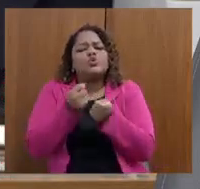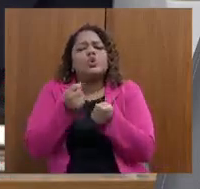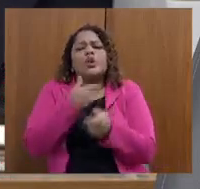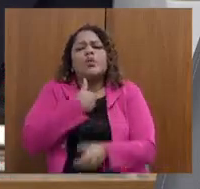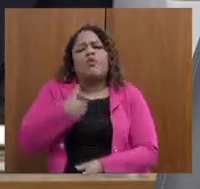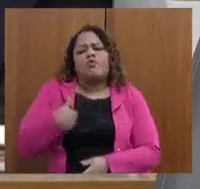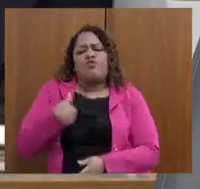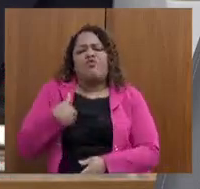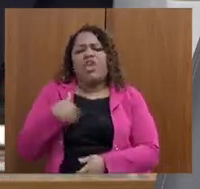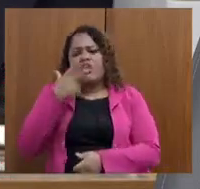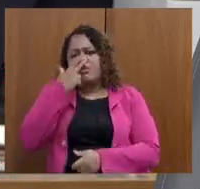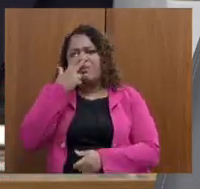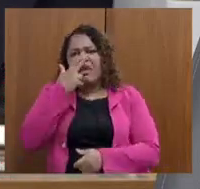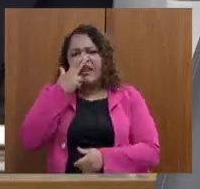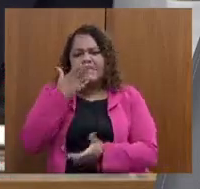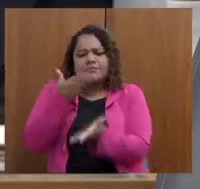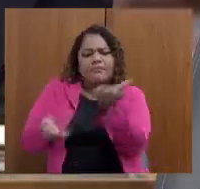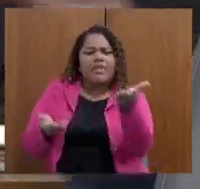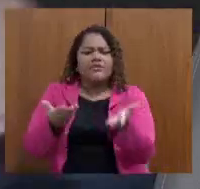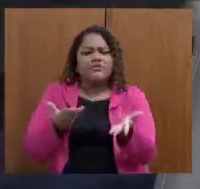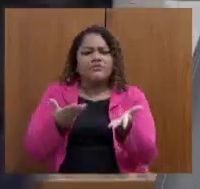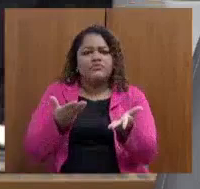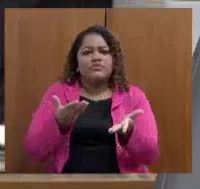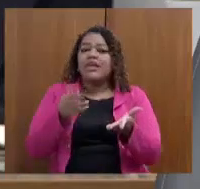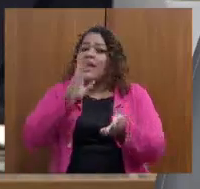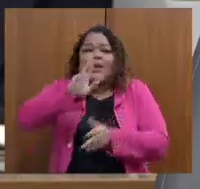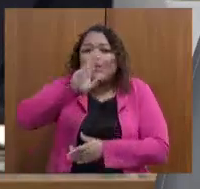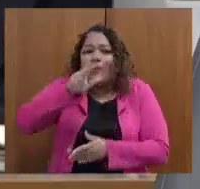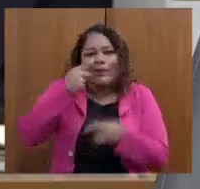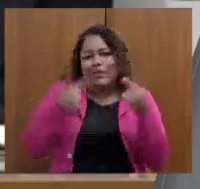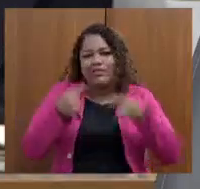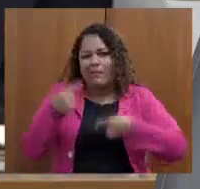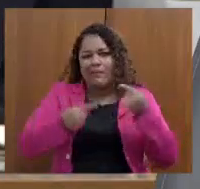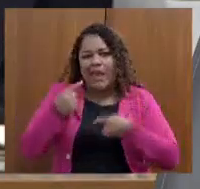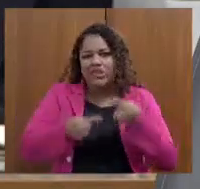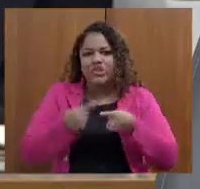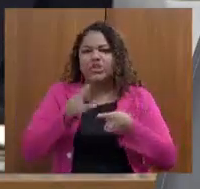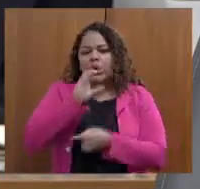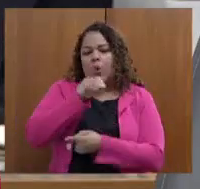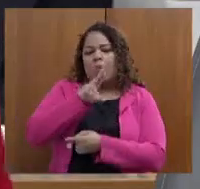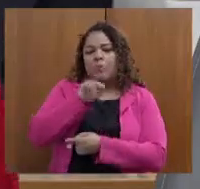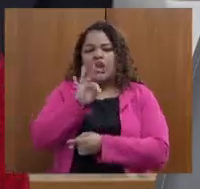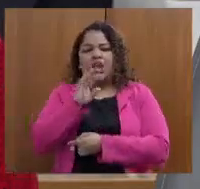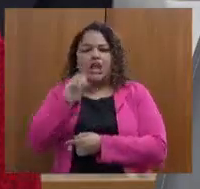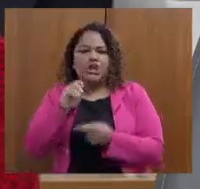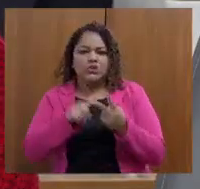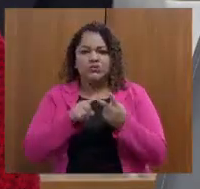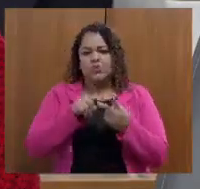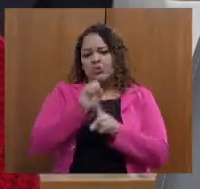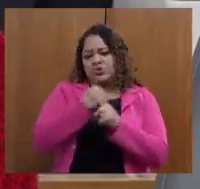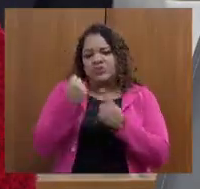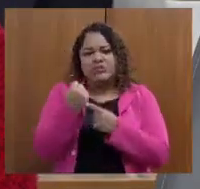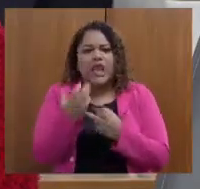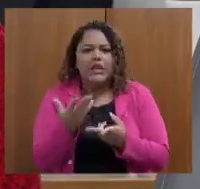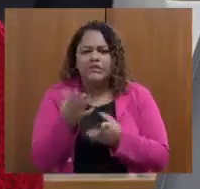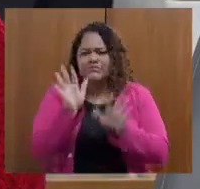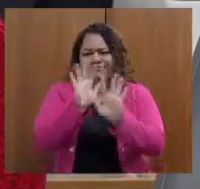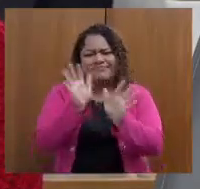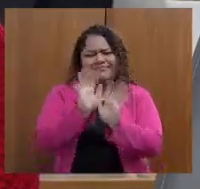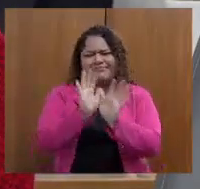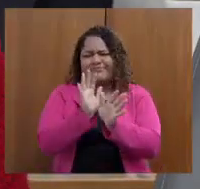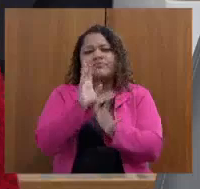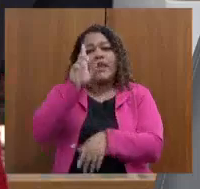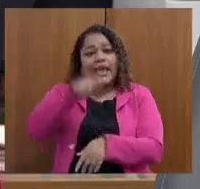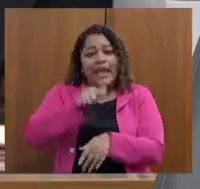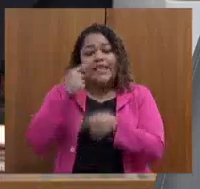não debate de socialismo antes fosse Que nós tivéssemos nessa evolução civilizatória mas o debate Não é esse o debate é dos